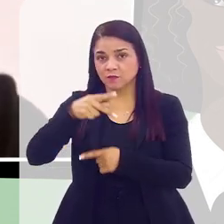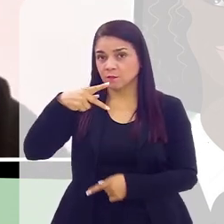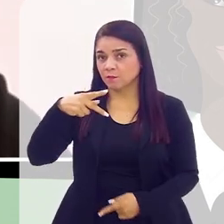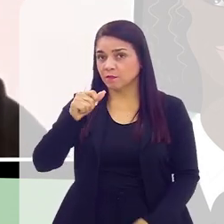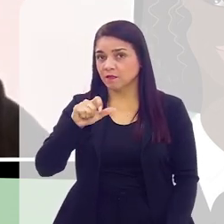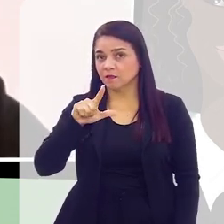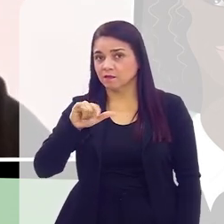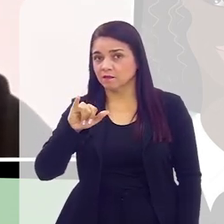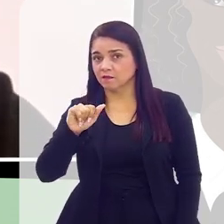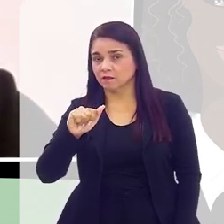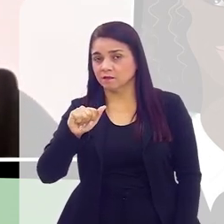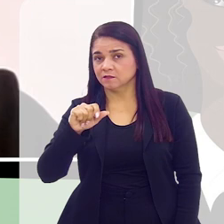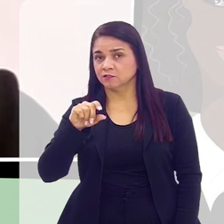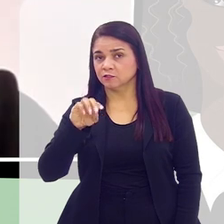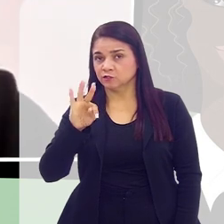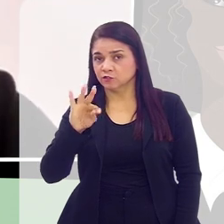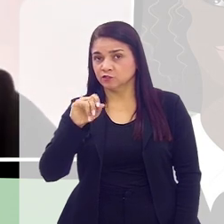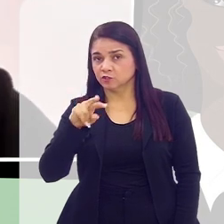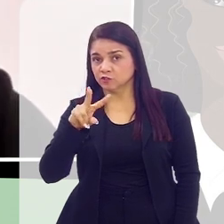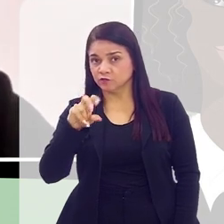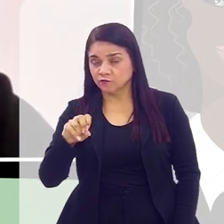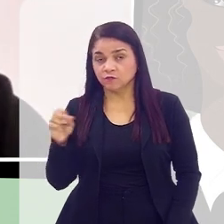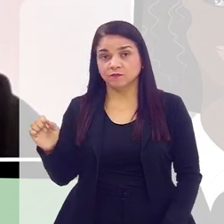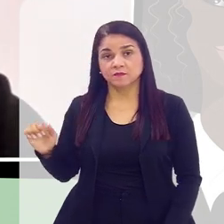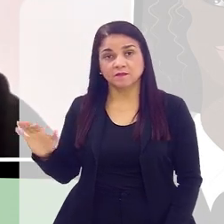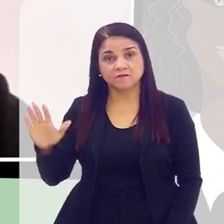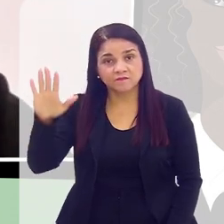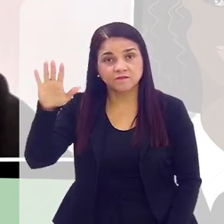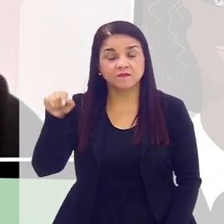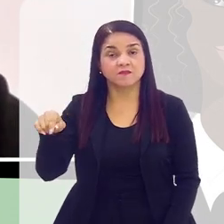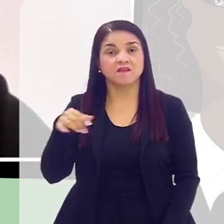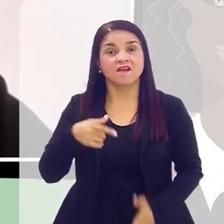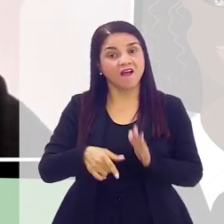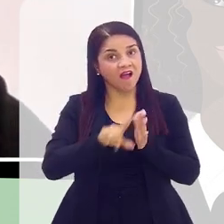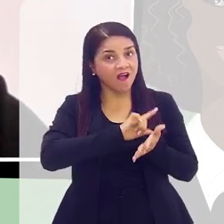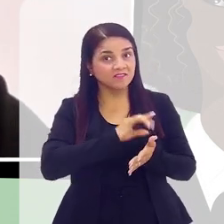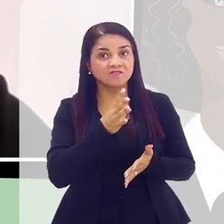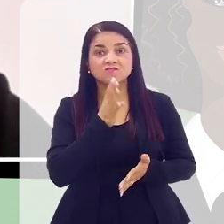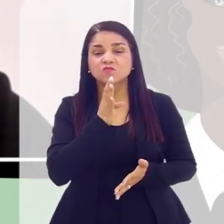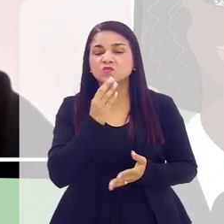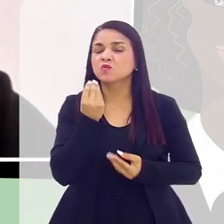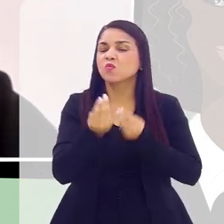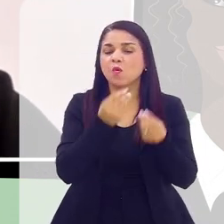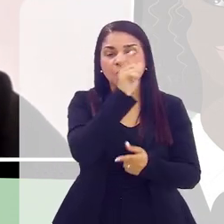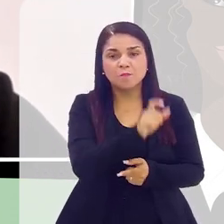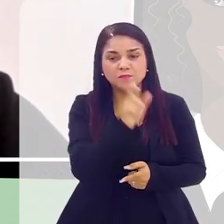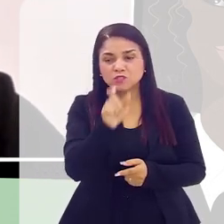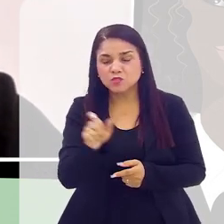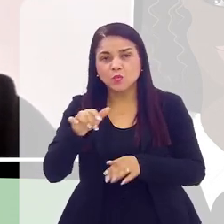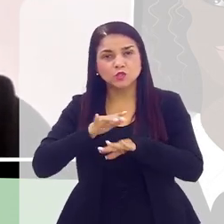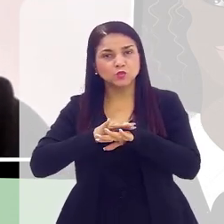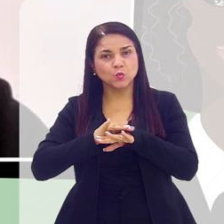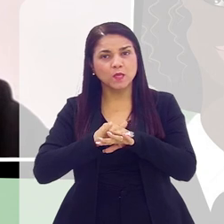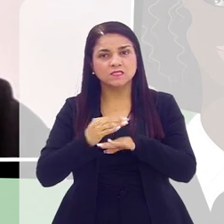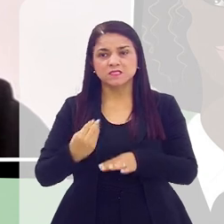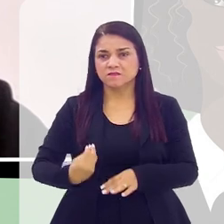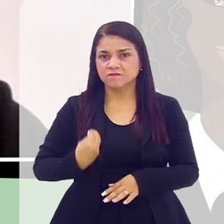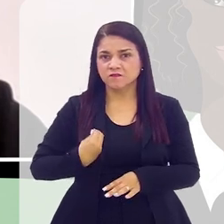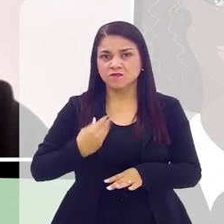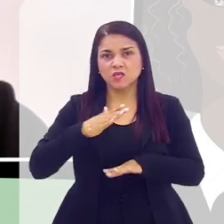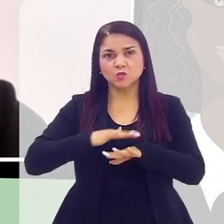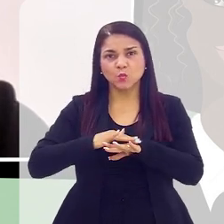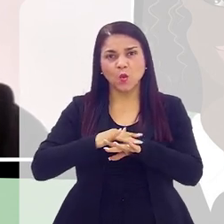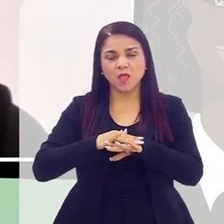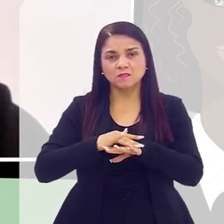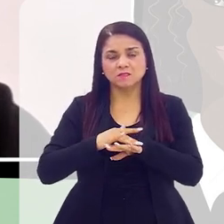cuidado paliativo em favelas. Mas antes disso, de conhecer como as pessoas adoeciam e